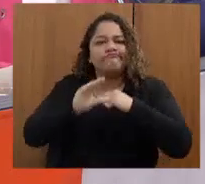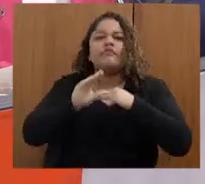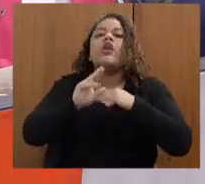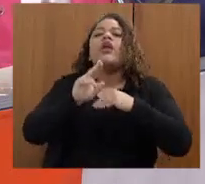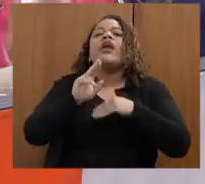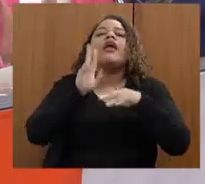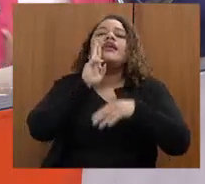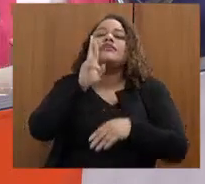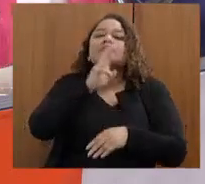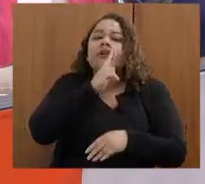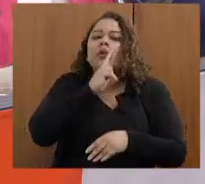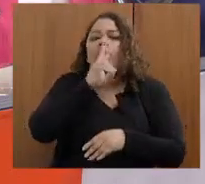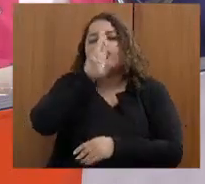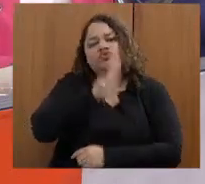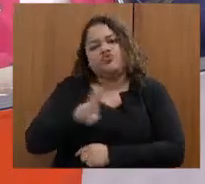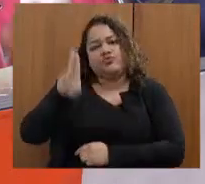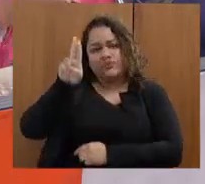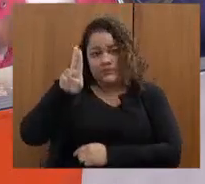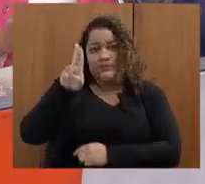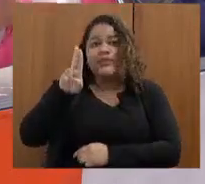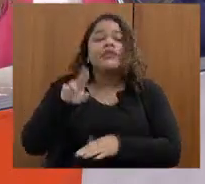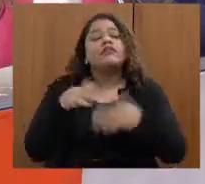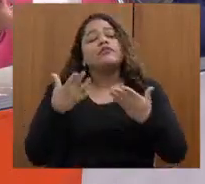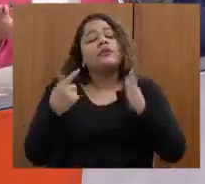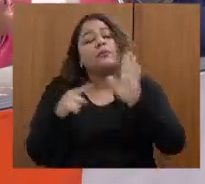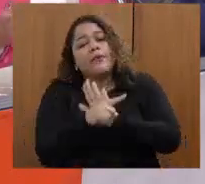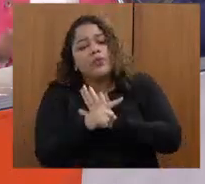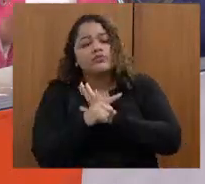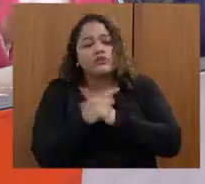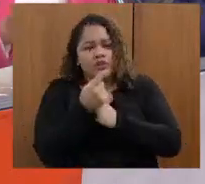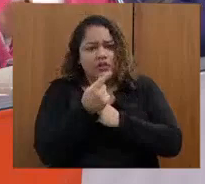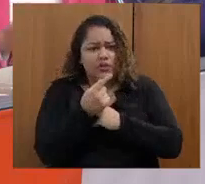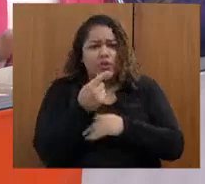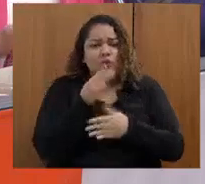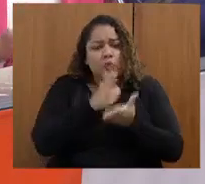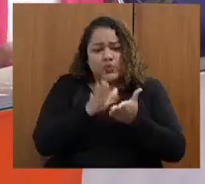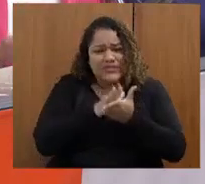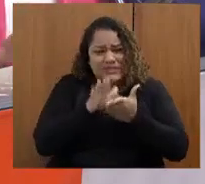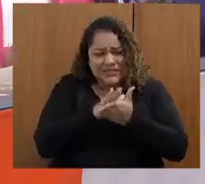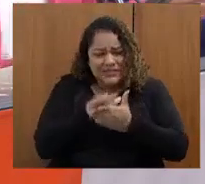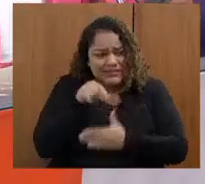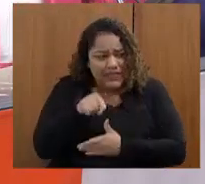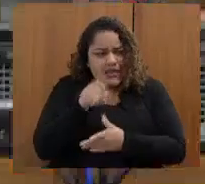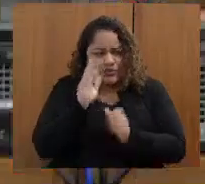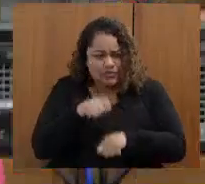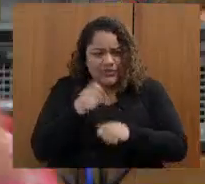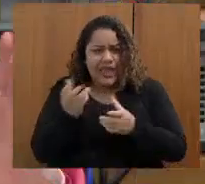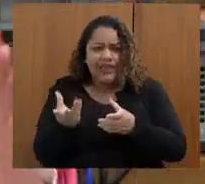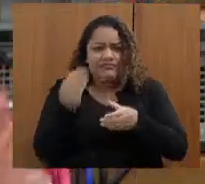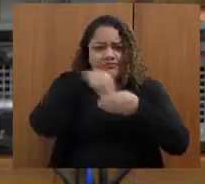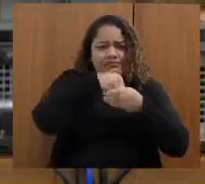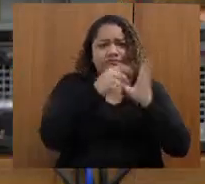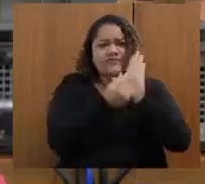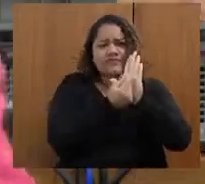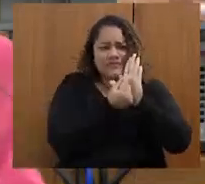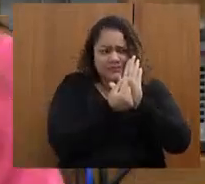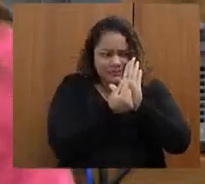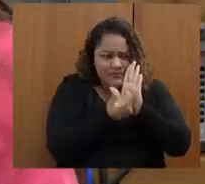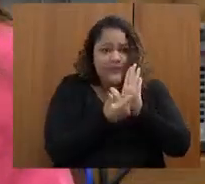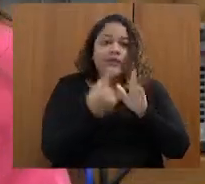de saber se a perspectiva de colocar esse custeio no orçamento porque aí construir Bandejão